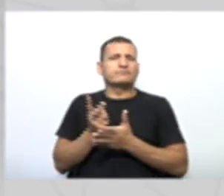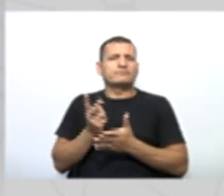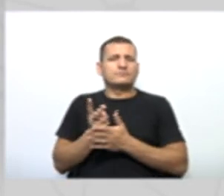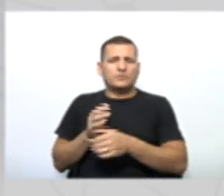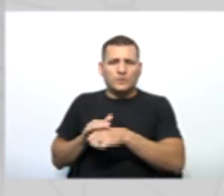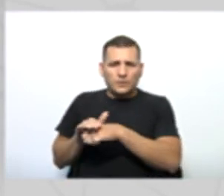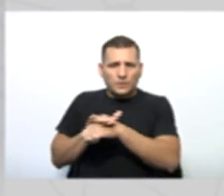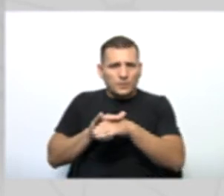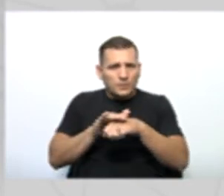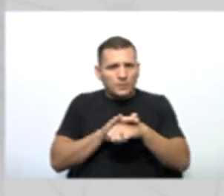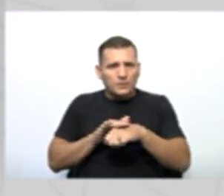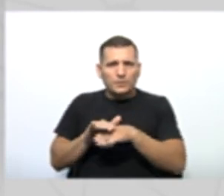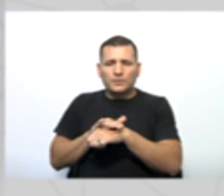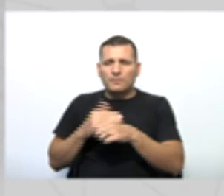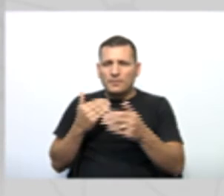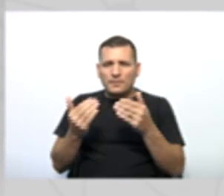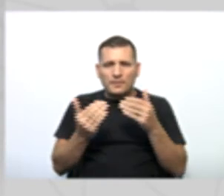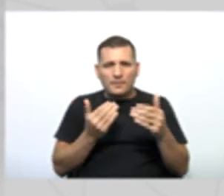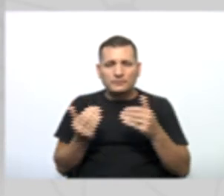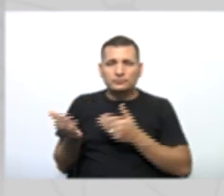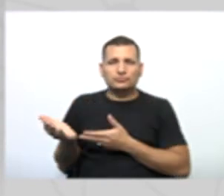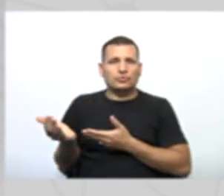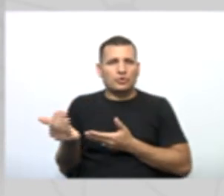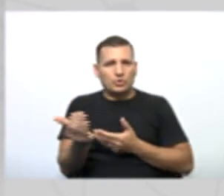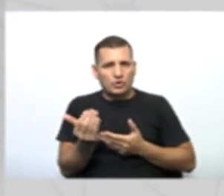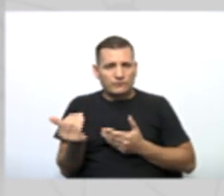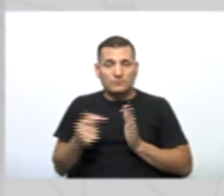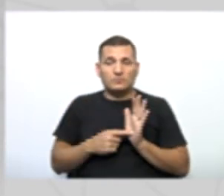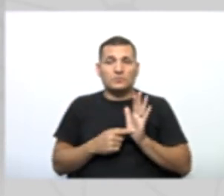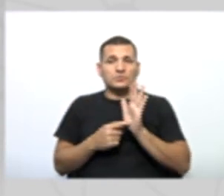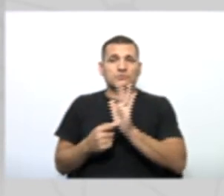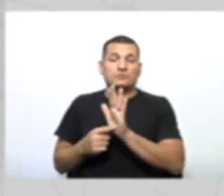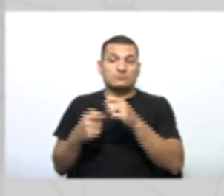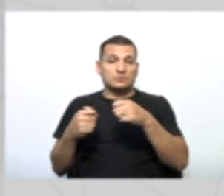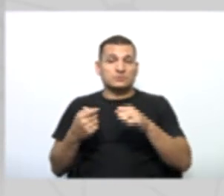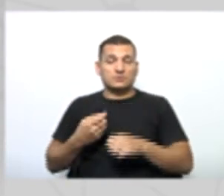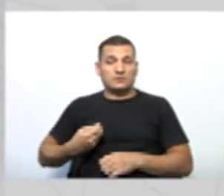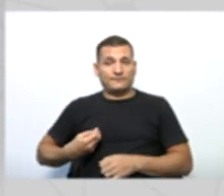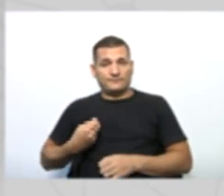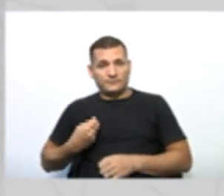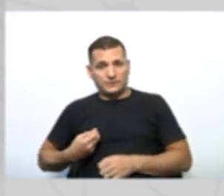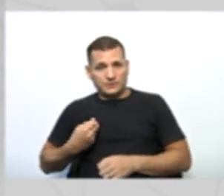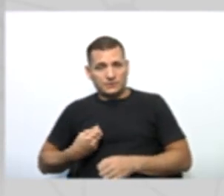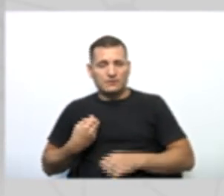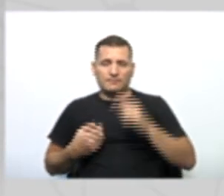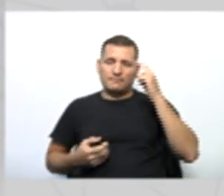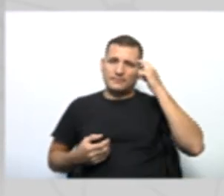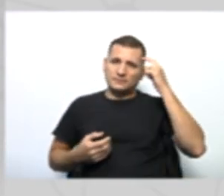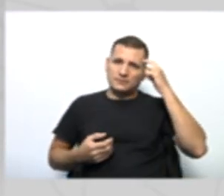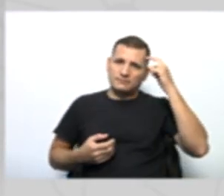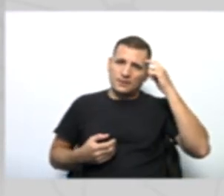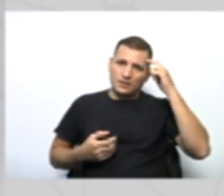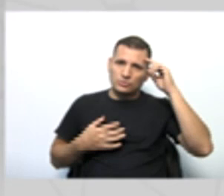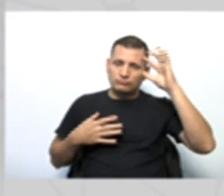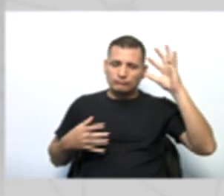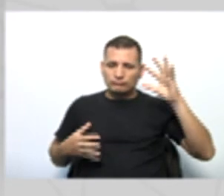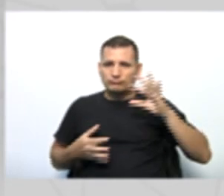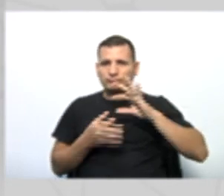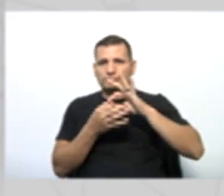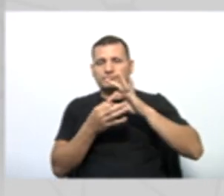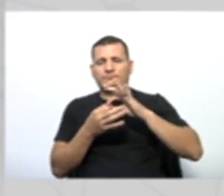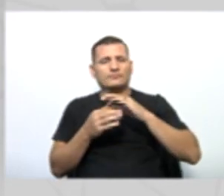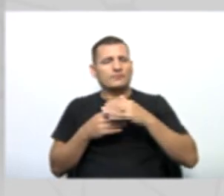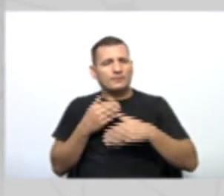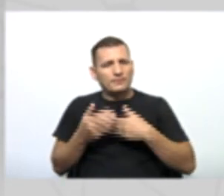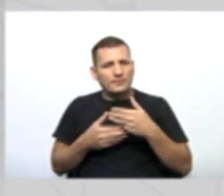dando demonstrações de que era preciso unir a vida concreta ao pensamento. No final da vida dele, depois de fazer todo